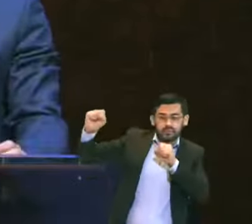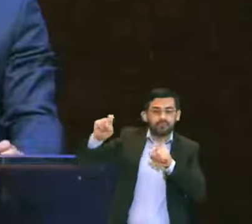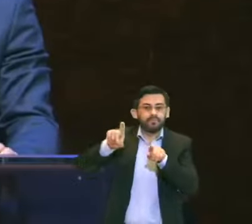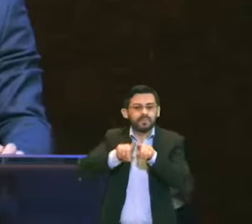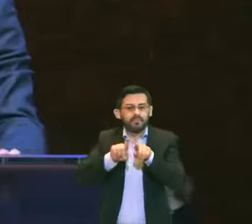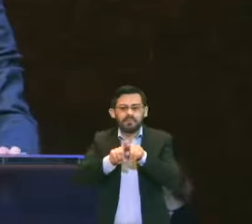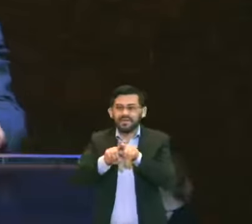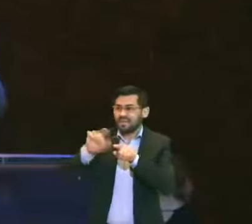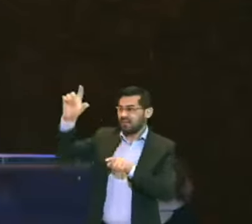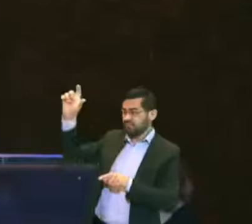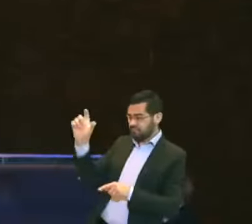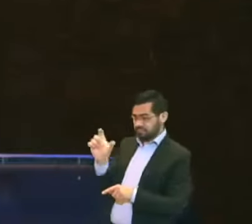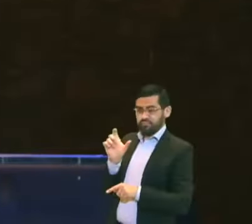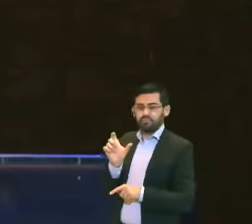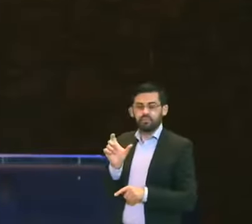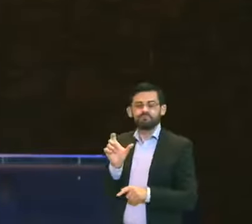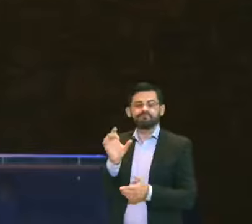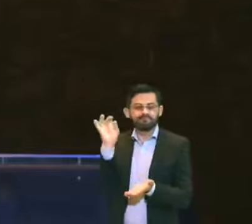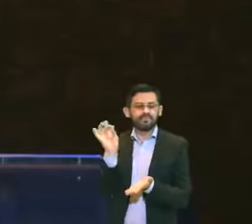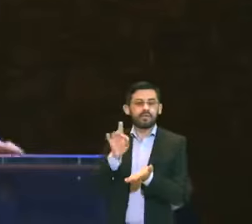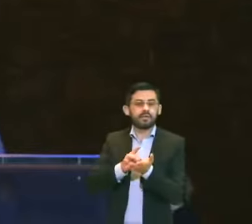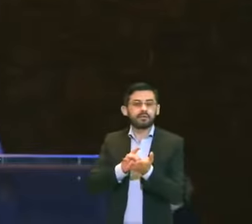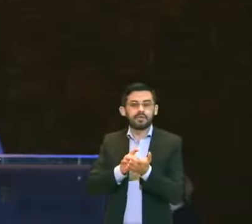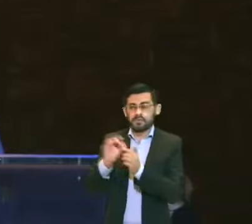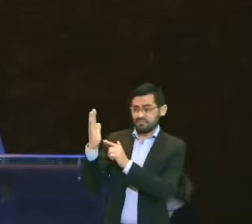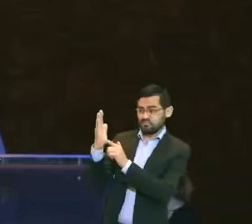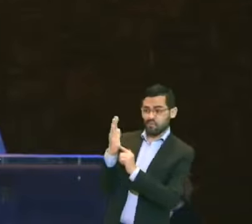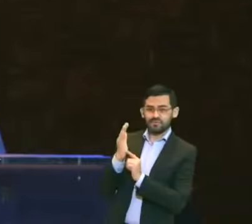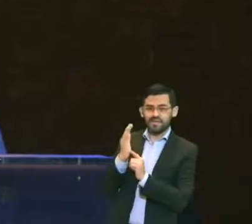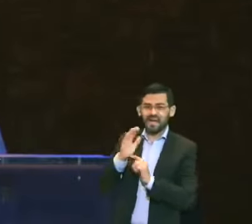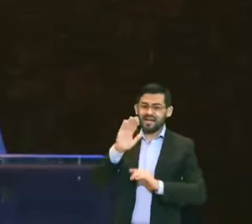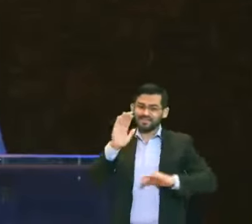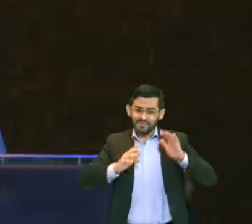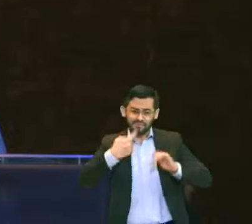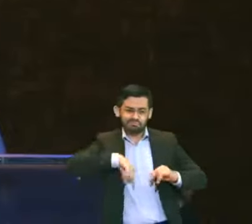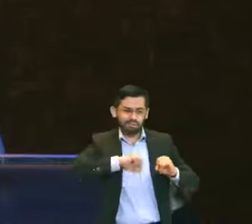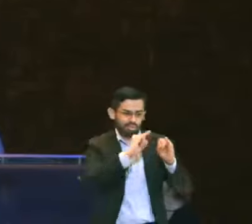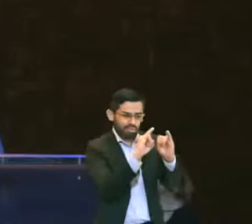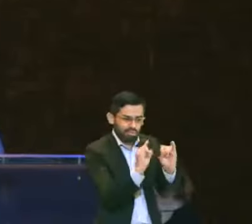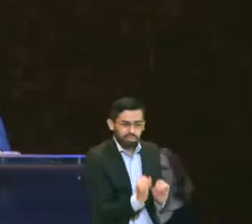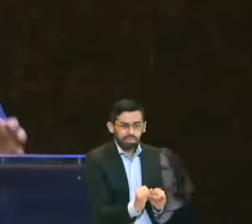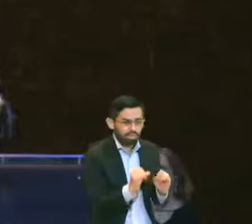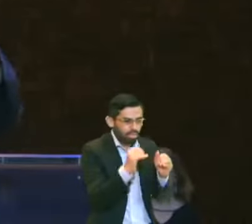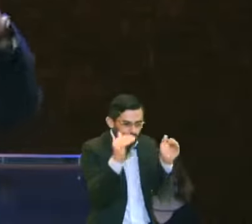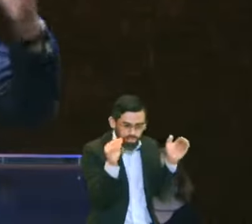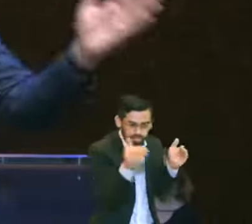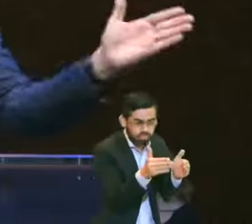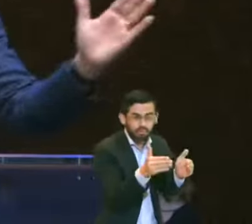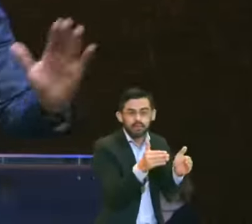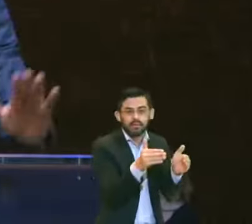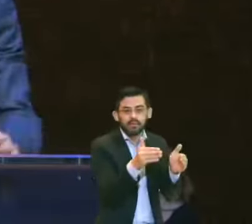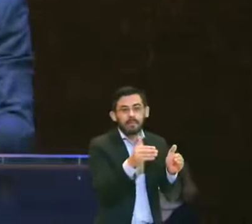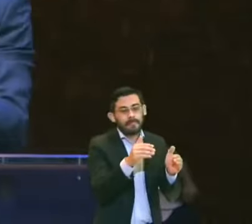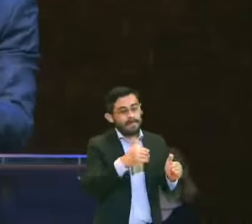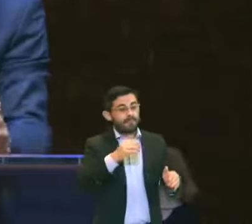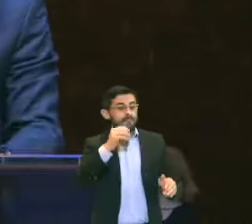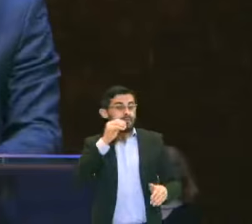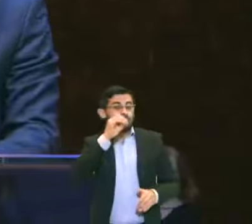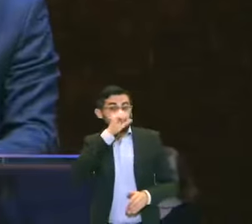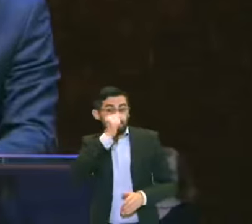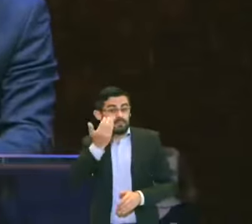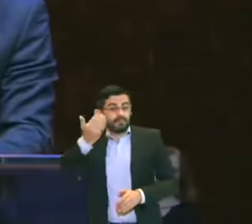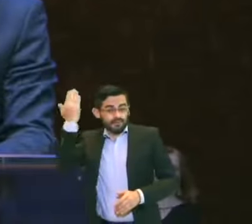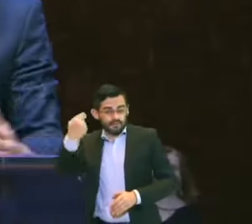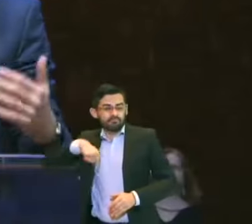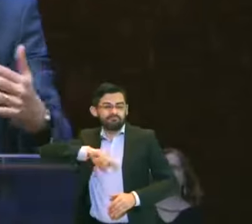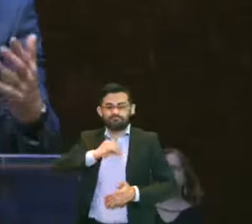alma cansada é aquela que denuncia a nossa idolatria. Nós estudamos isso sábado passado, e hoje eu